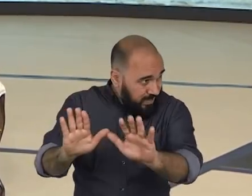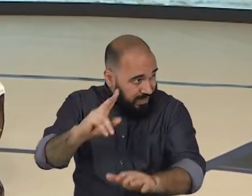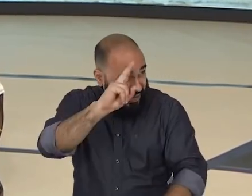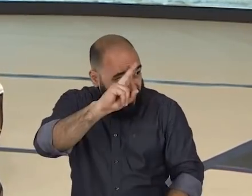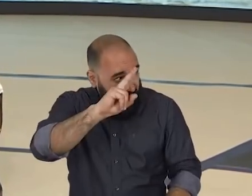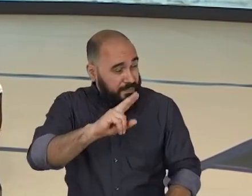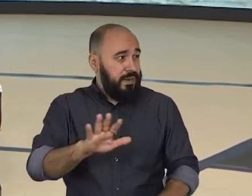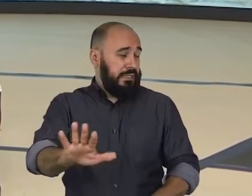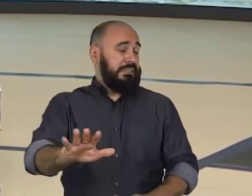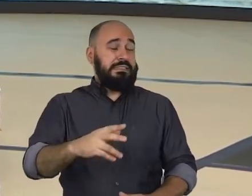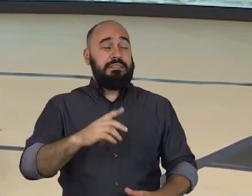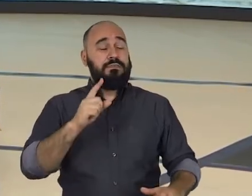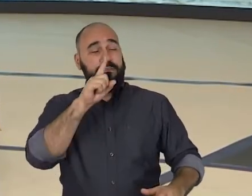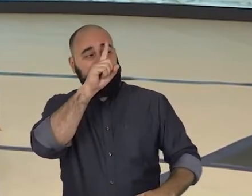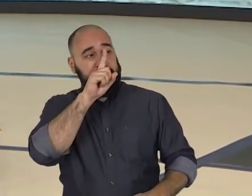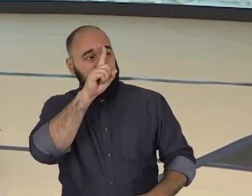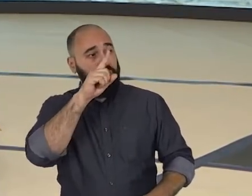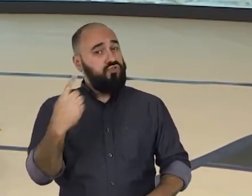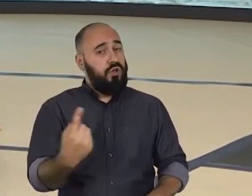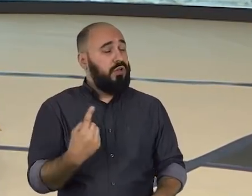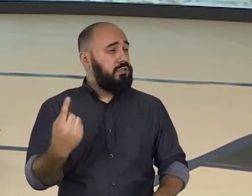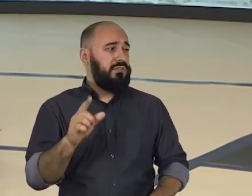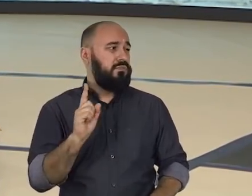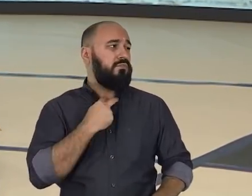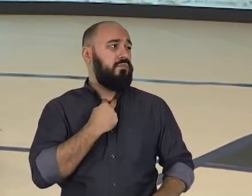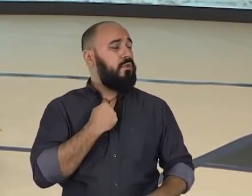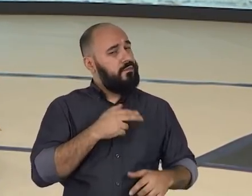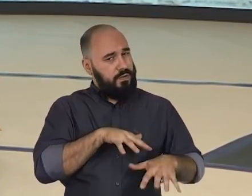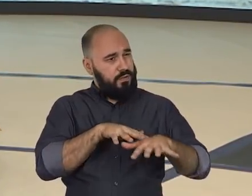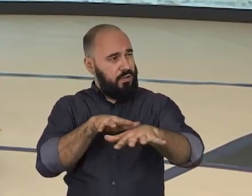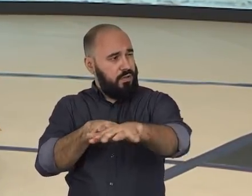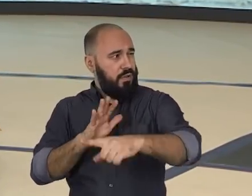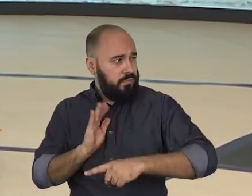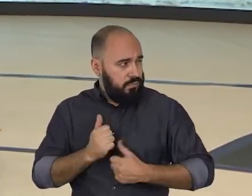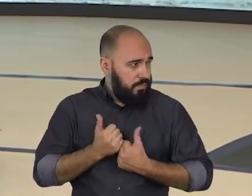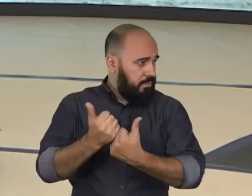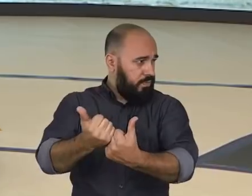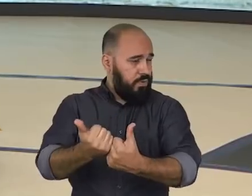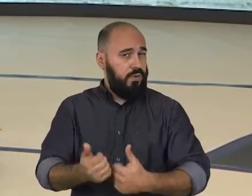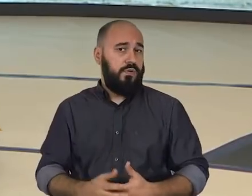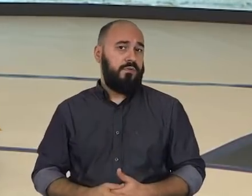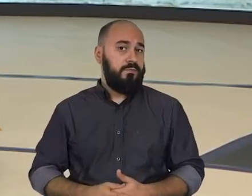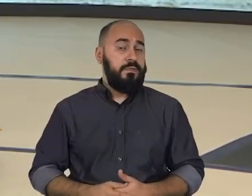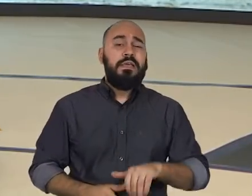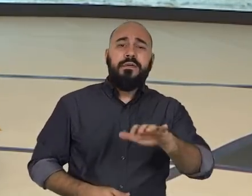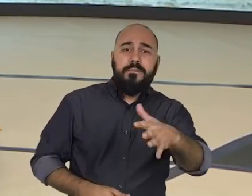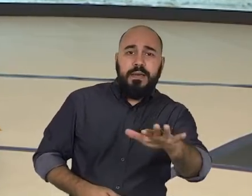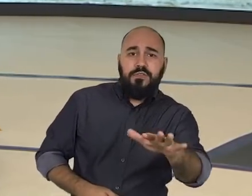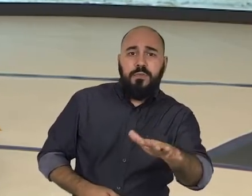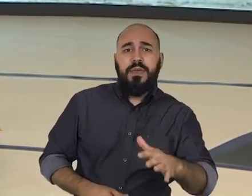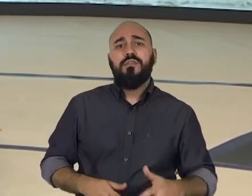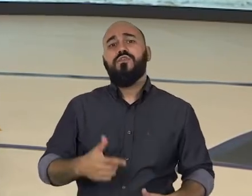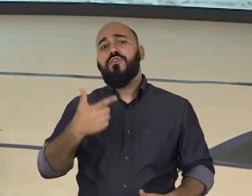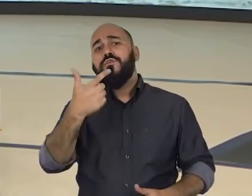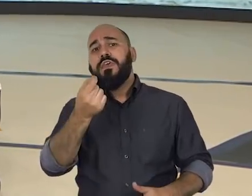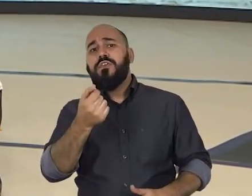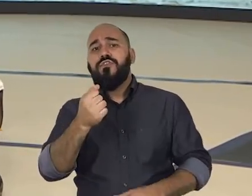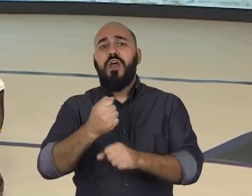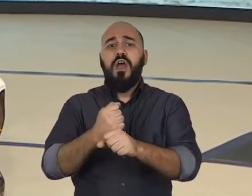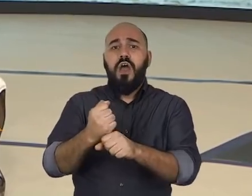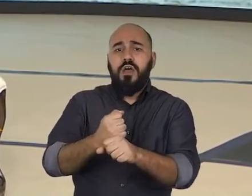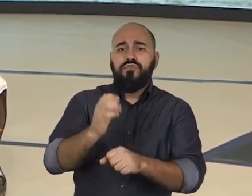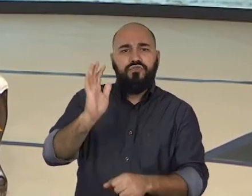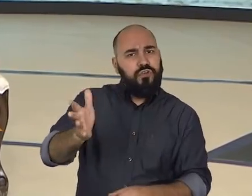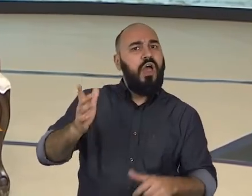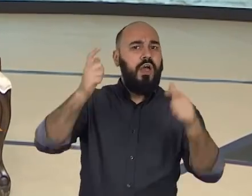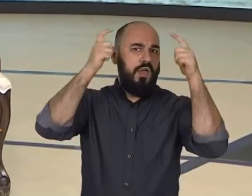havia deixado ali. Isto aconteceu logo após o início do 21º ano do seu reinado. Agora, eu